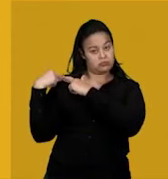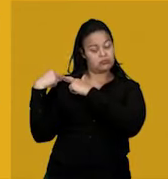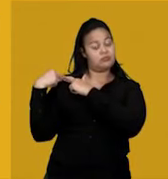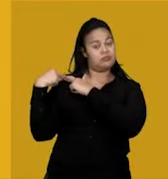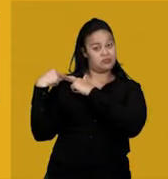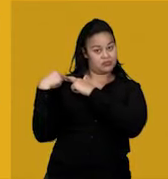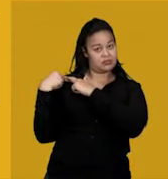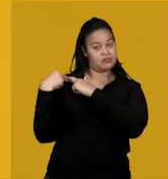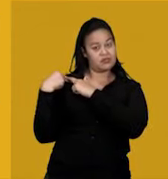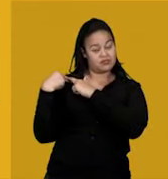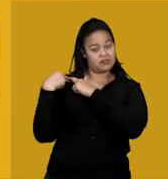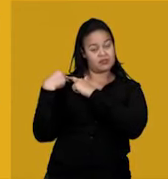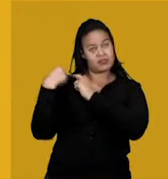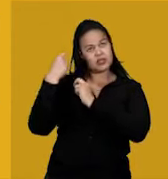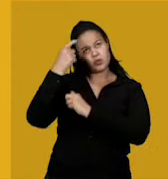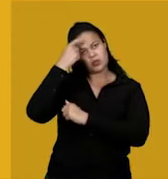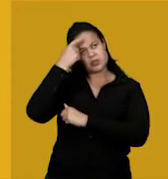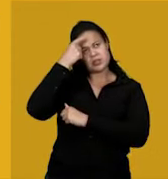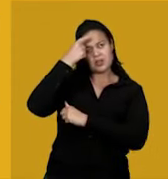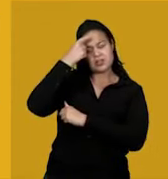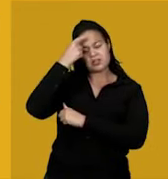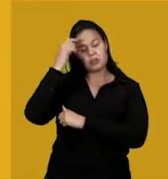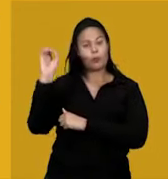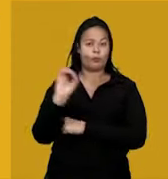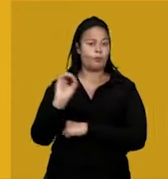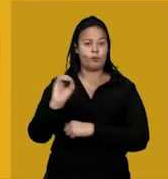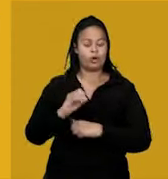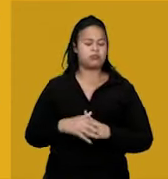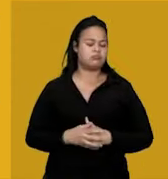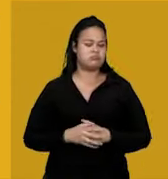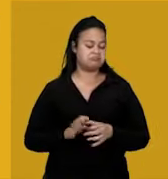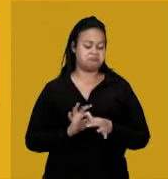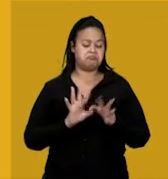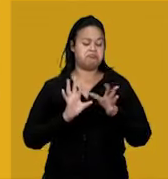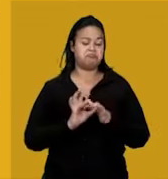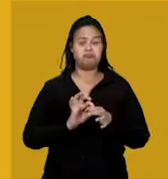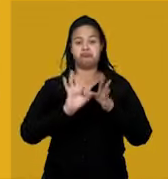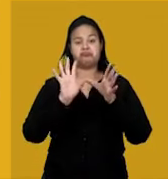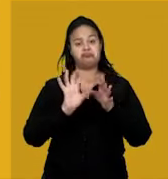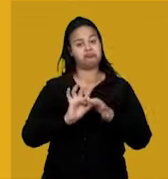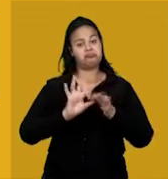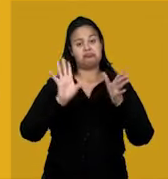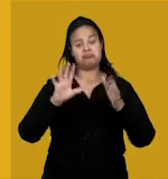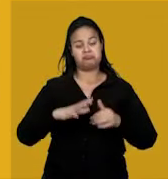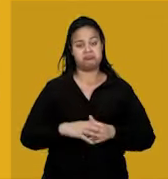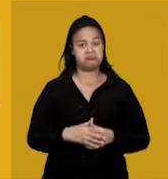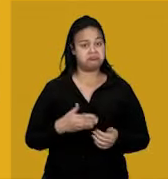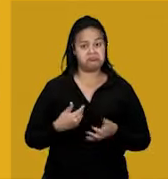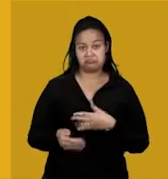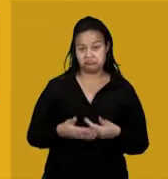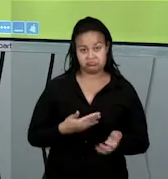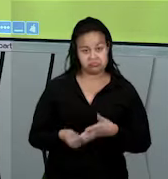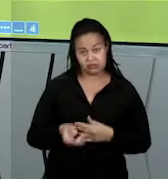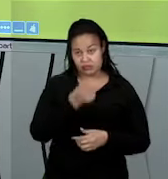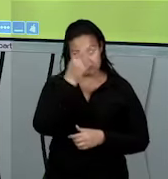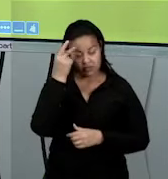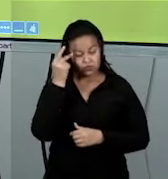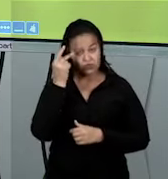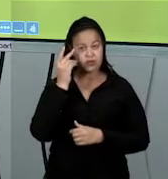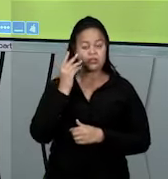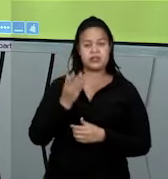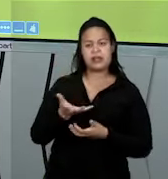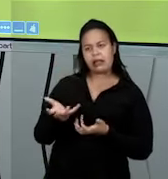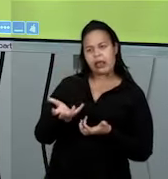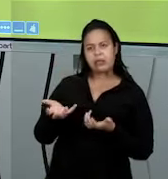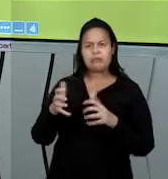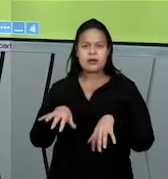atuar sem a consciência da pessoa. Então, independente da pessoa dar o comando ou não, o